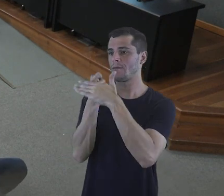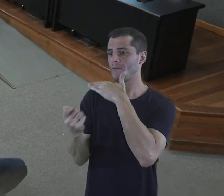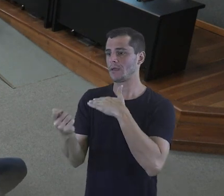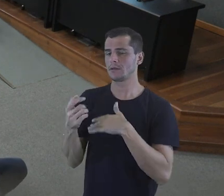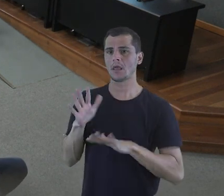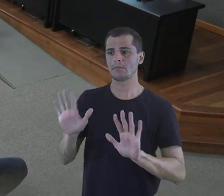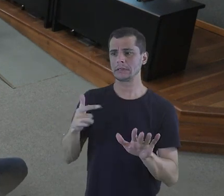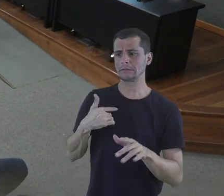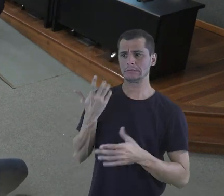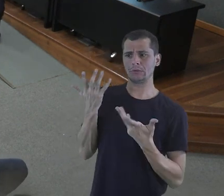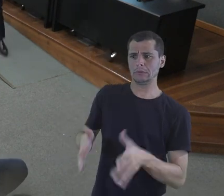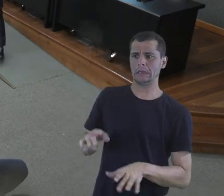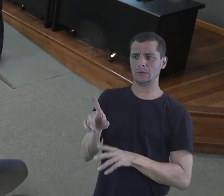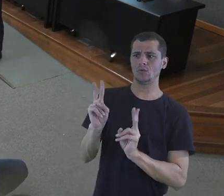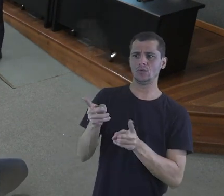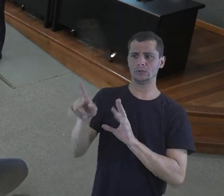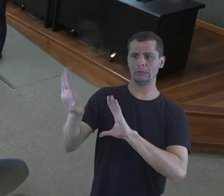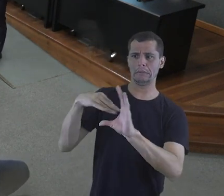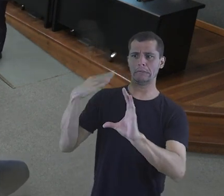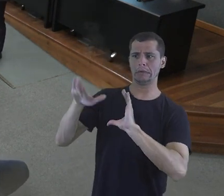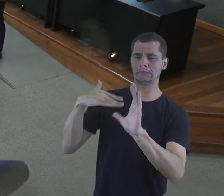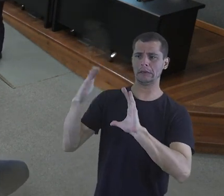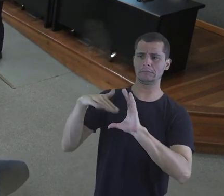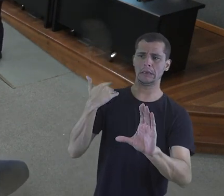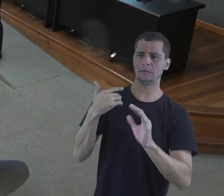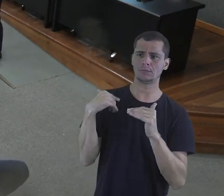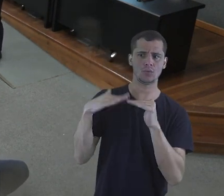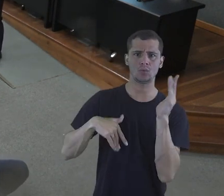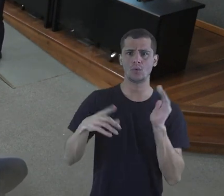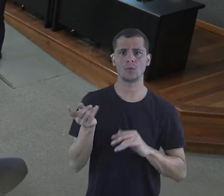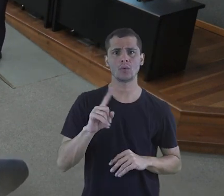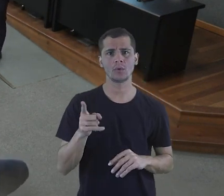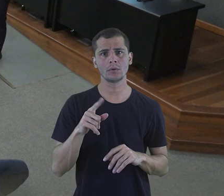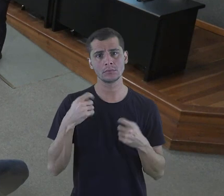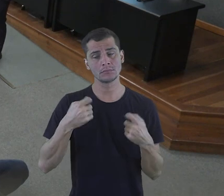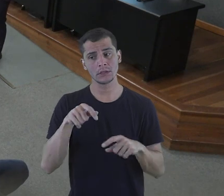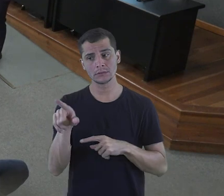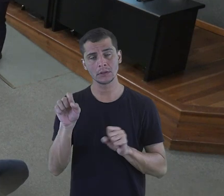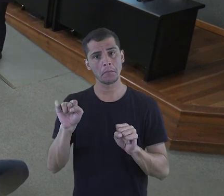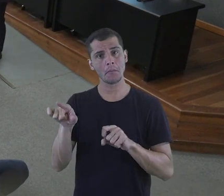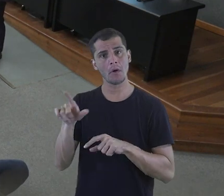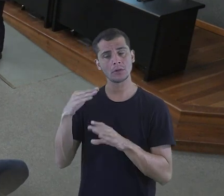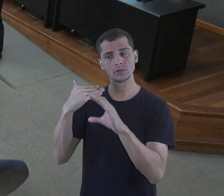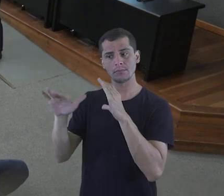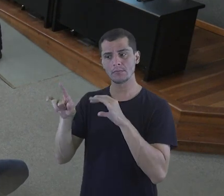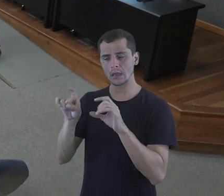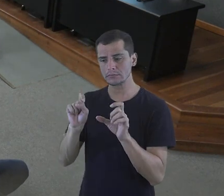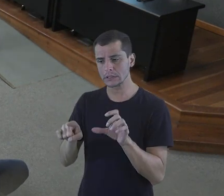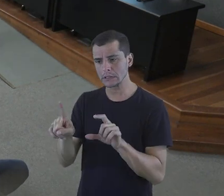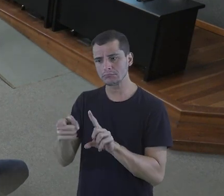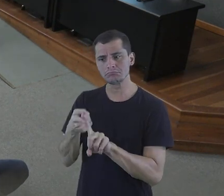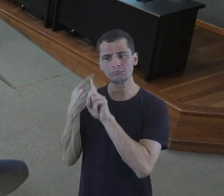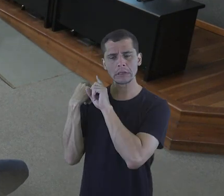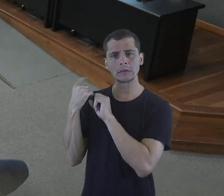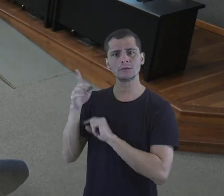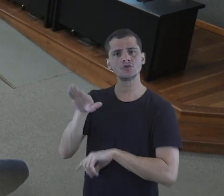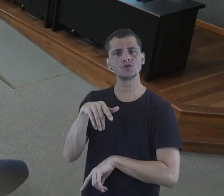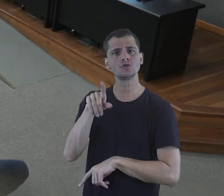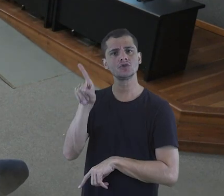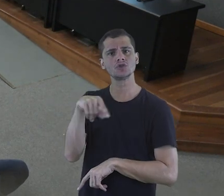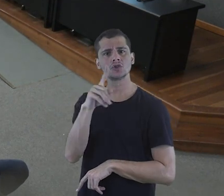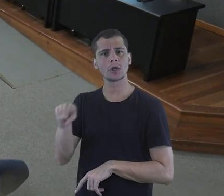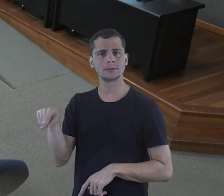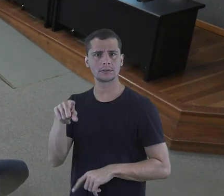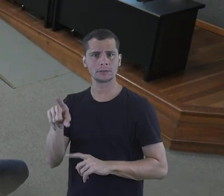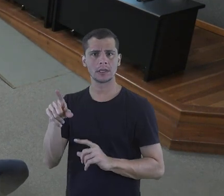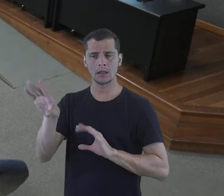aí eu consenti em receber isso não quero mais você tem até no próprio e-mail lá né o retirado do do teu consentimento